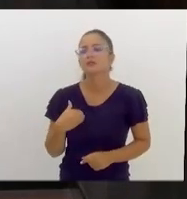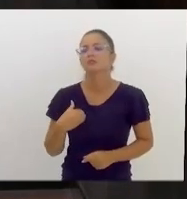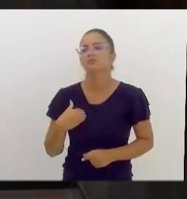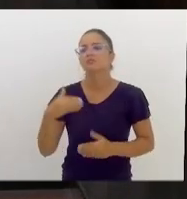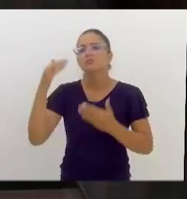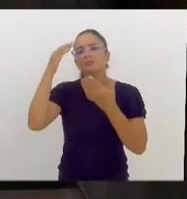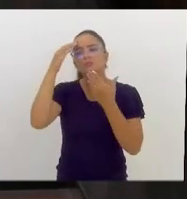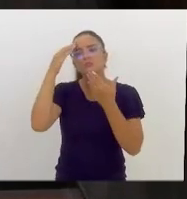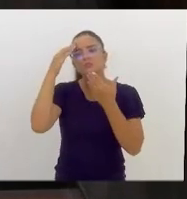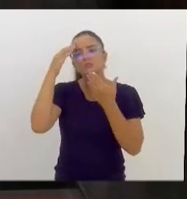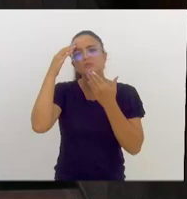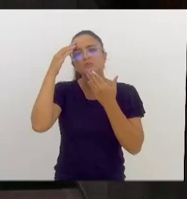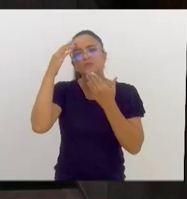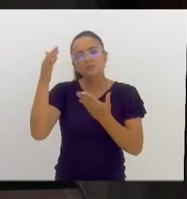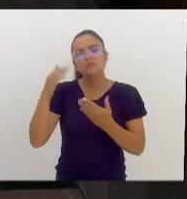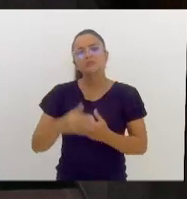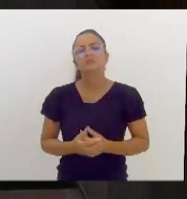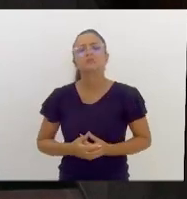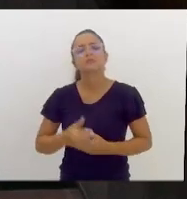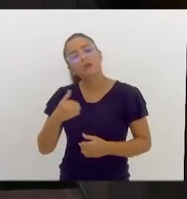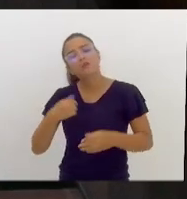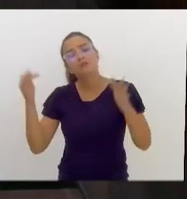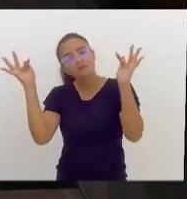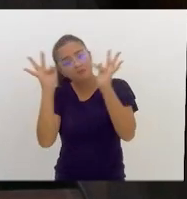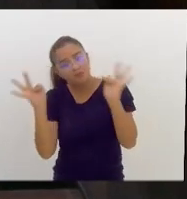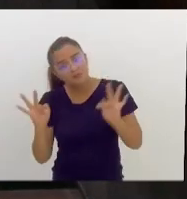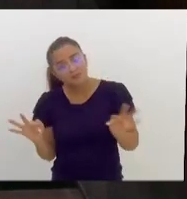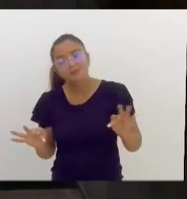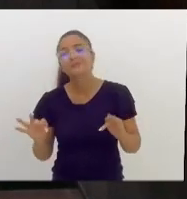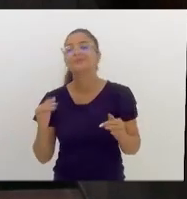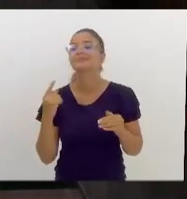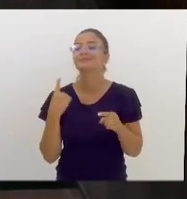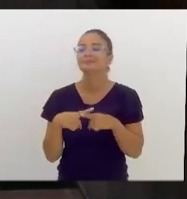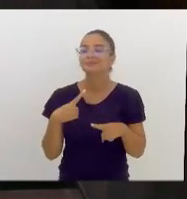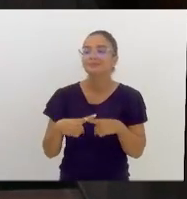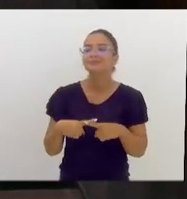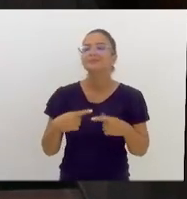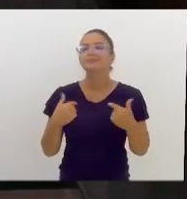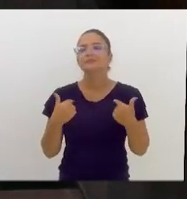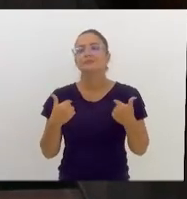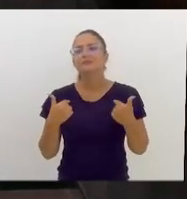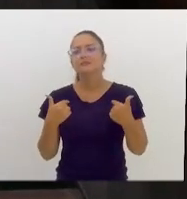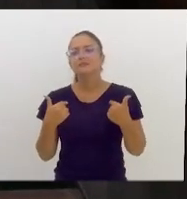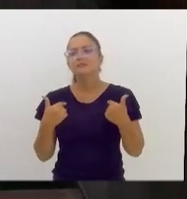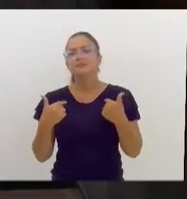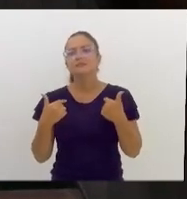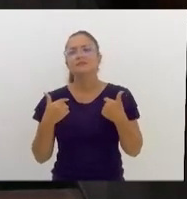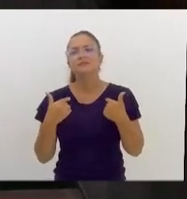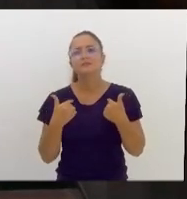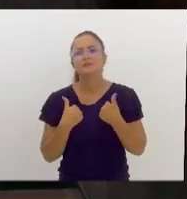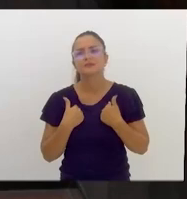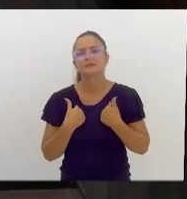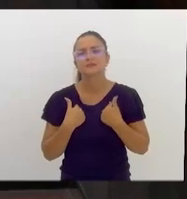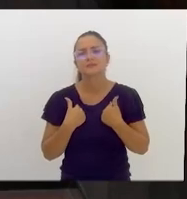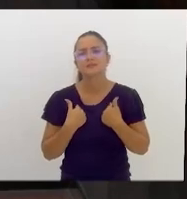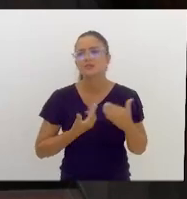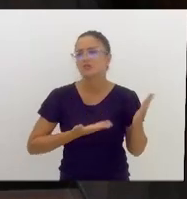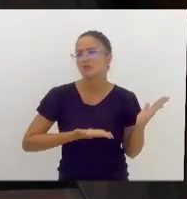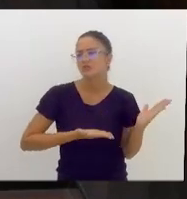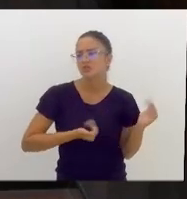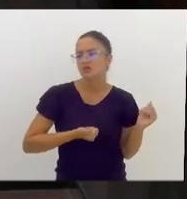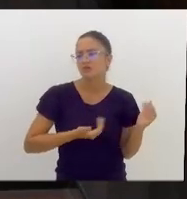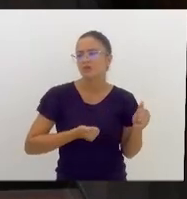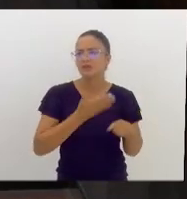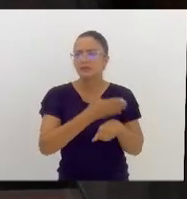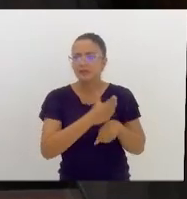feliz porque estar nessa casa, eu sempre falo, presidente, que desde muito jovem, ainda estagiário da